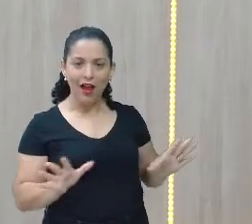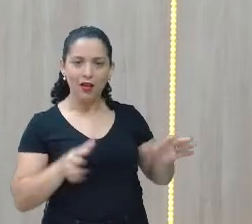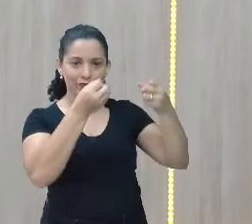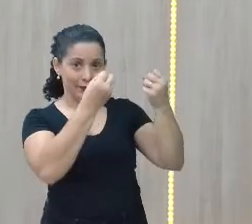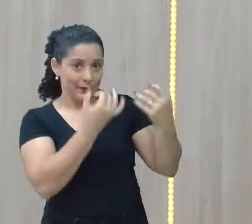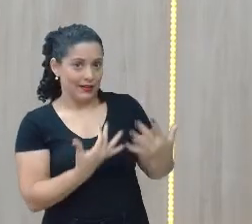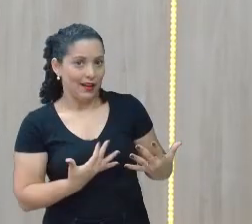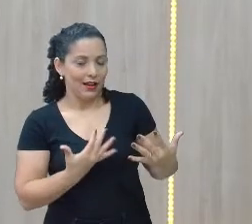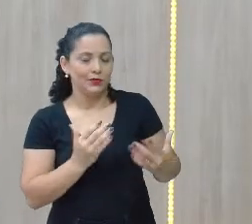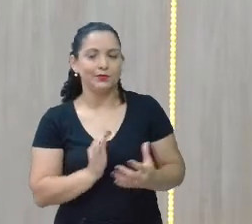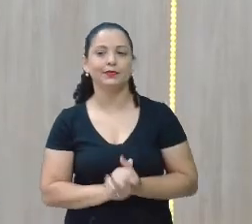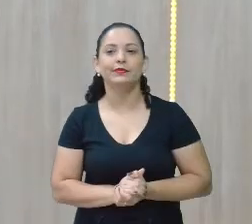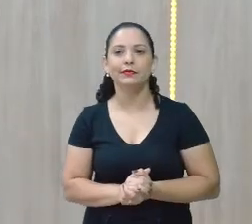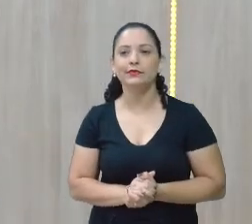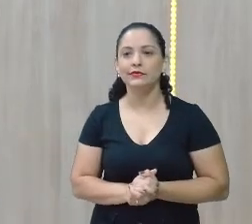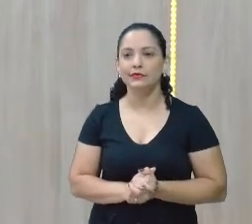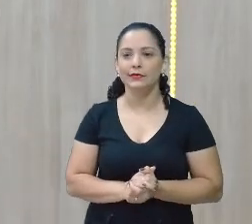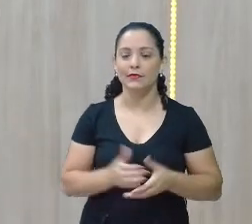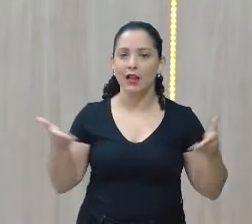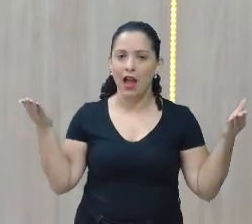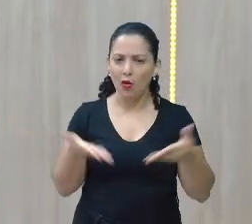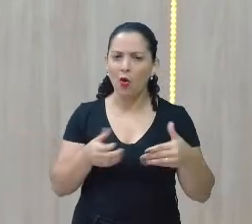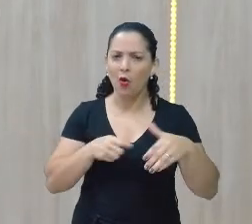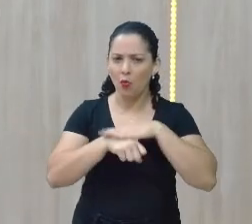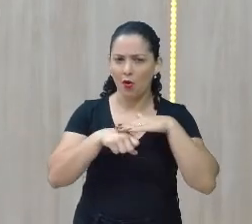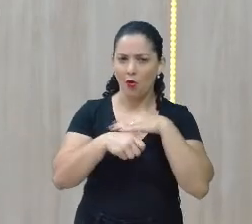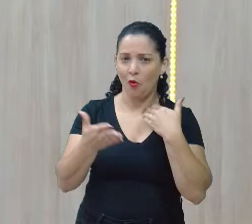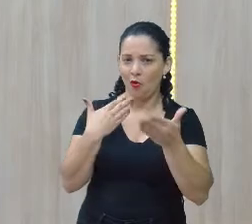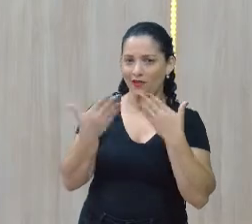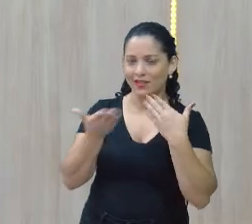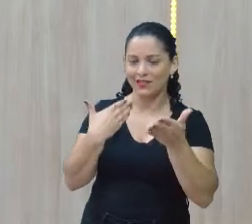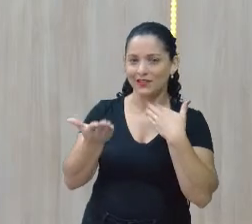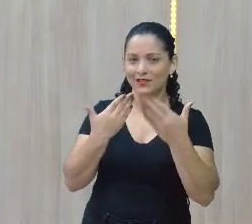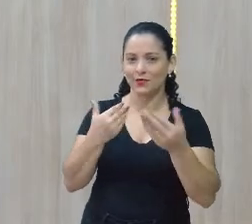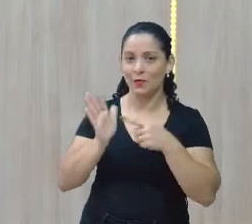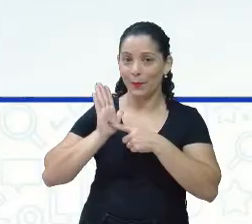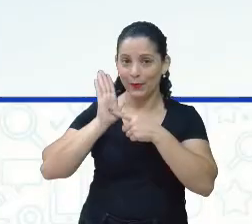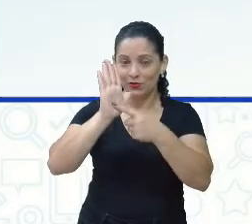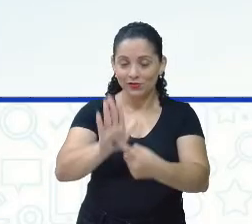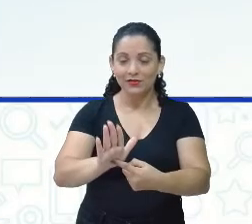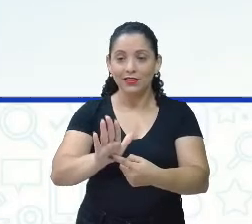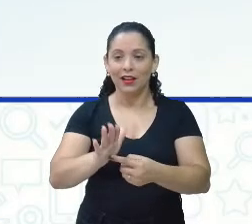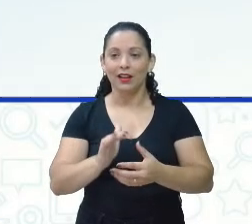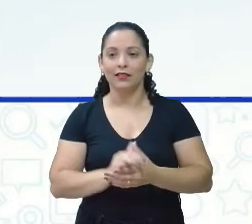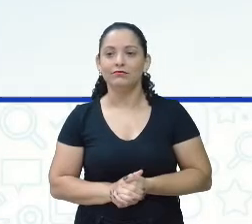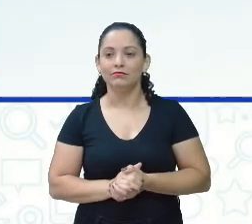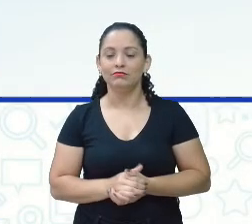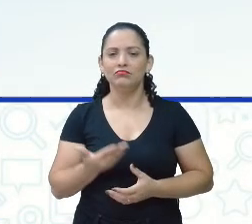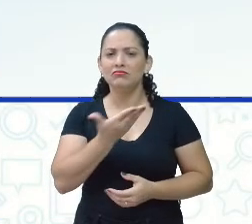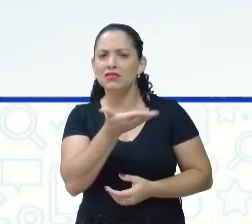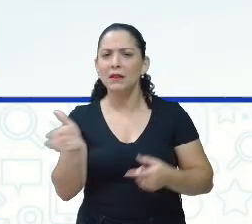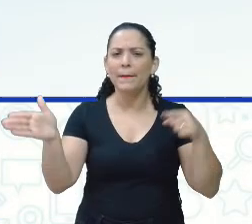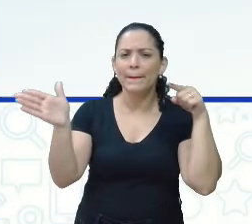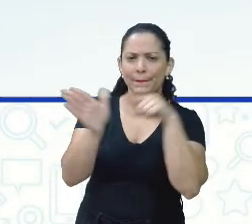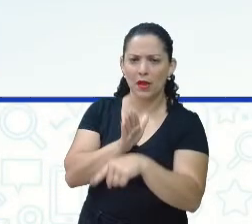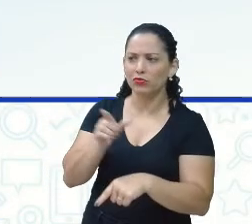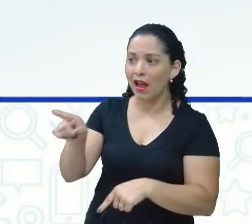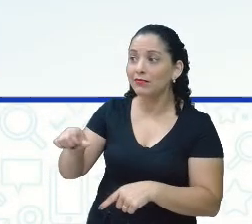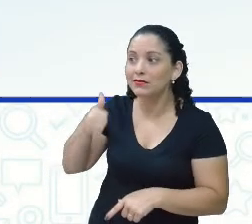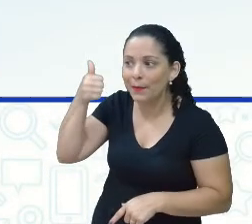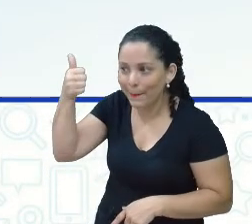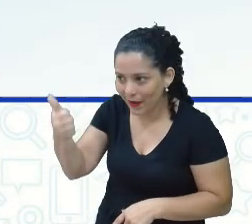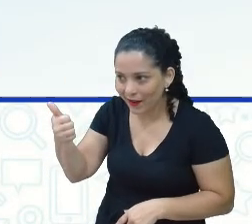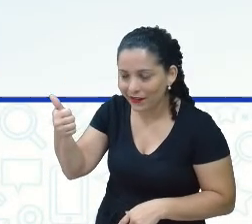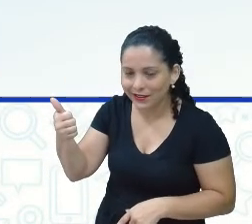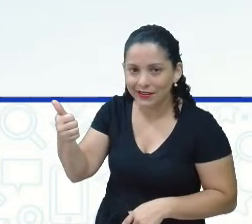eu queria só abrir para vocês um diálogo e um adendo aqui, que é o seguinte. Você pergunta se alguém está bem, essa pessoa, de